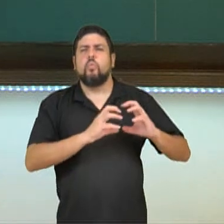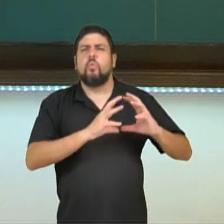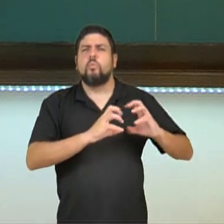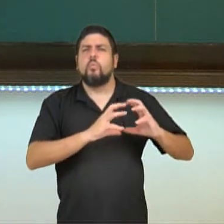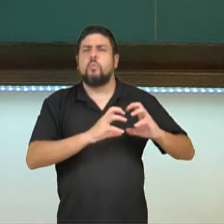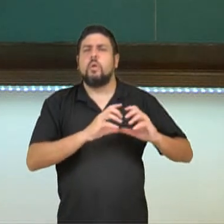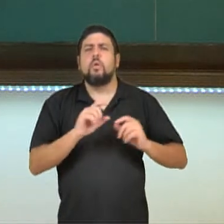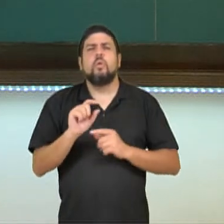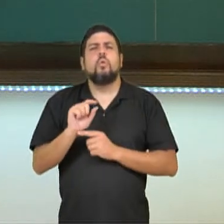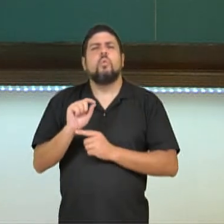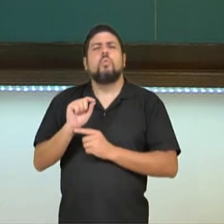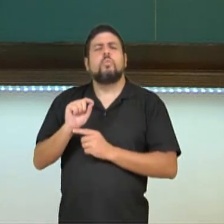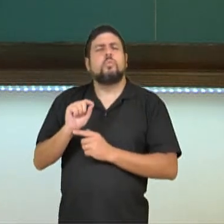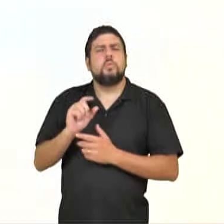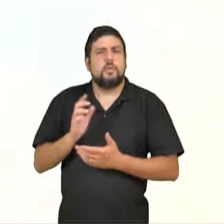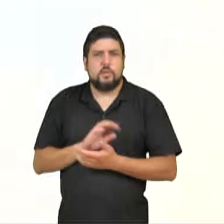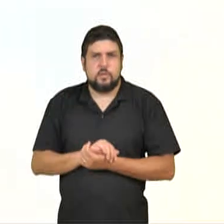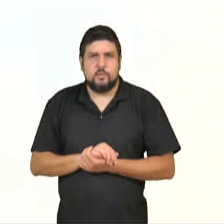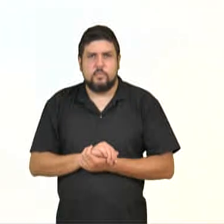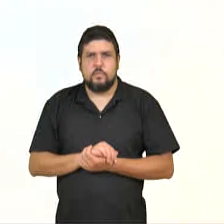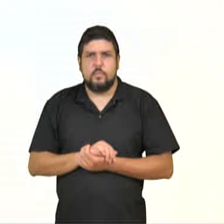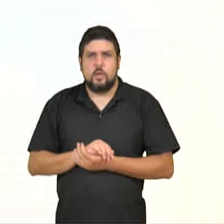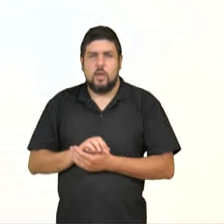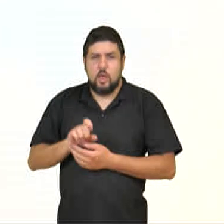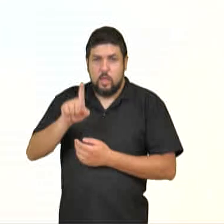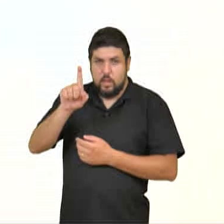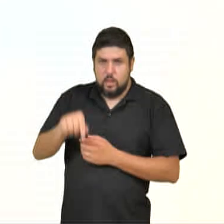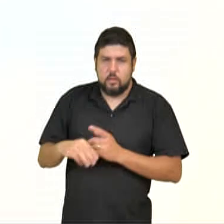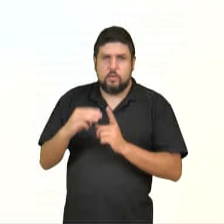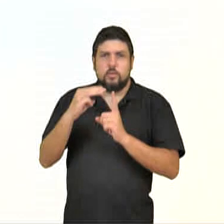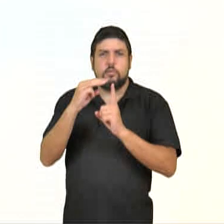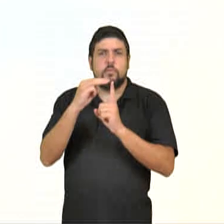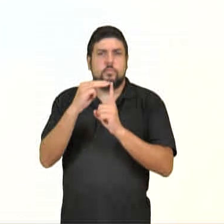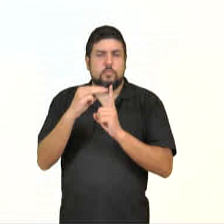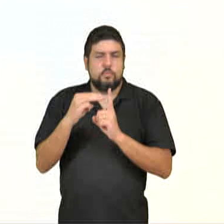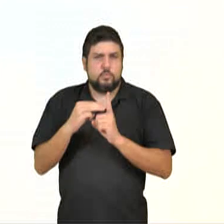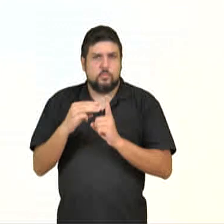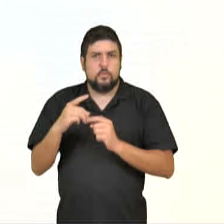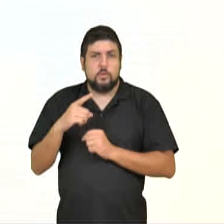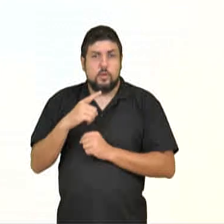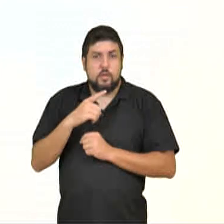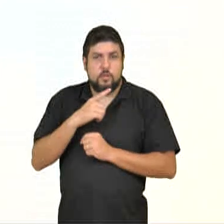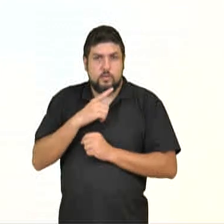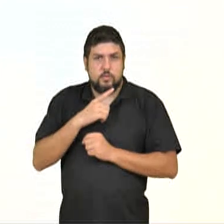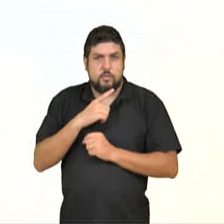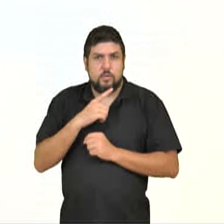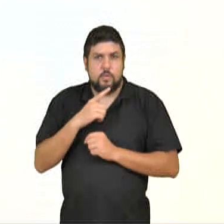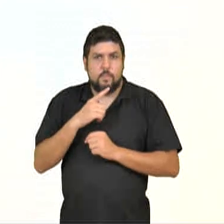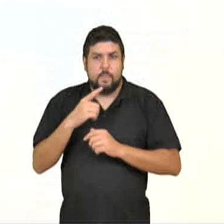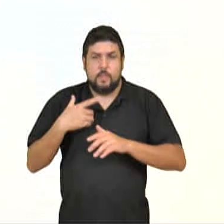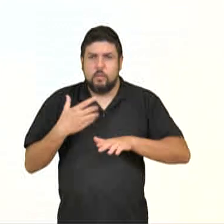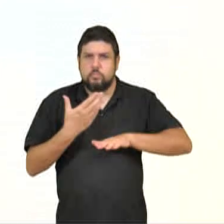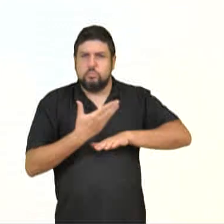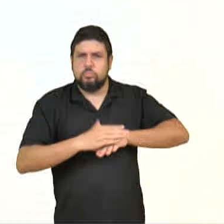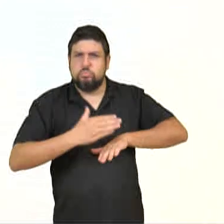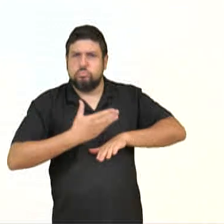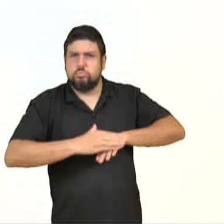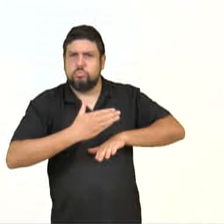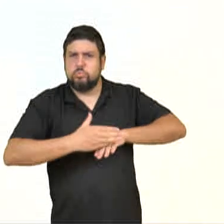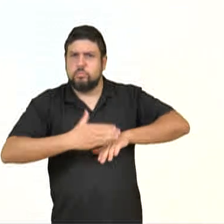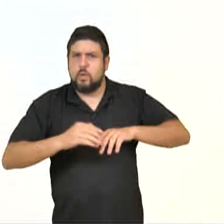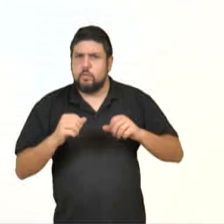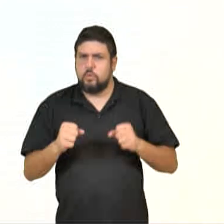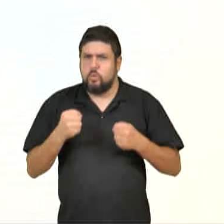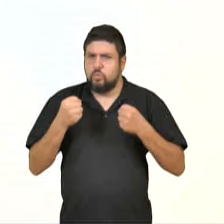Mais uma definição para vocês. É uma modalidade em que envolve exercício de alta intensidade,